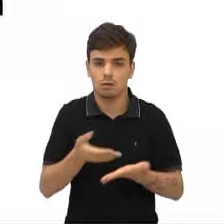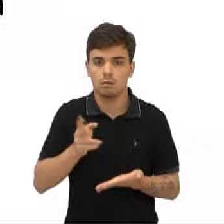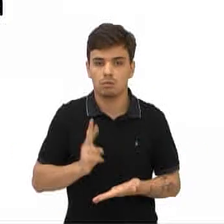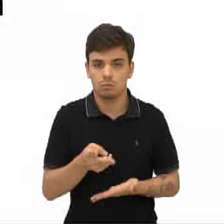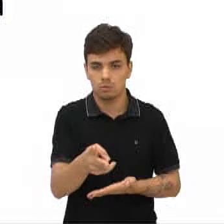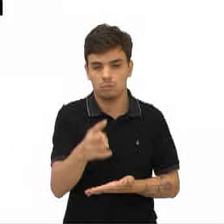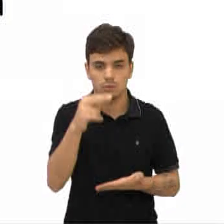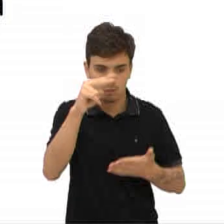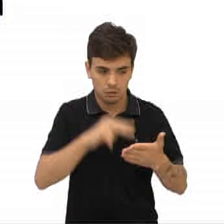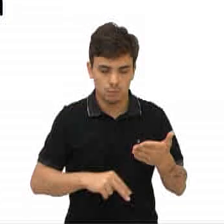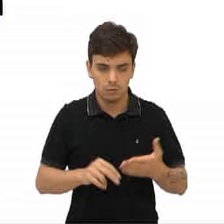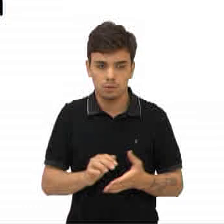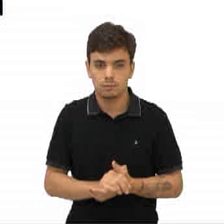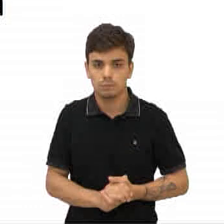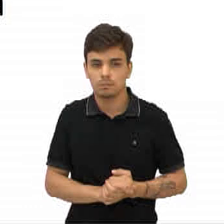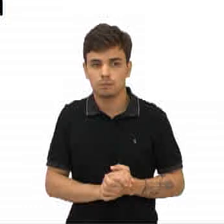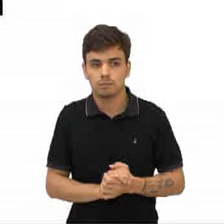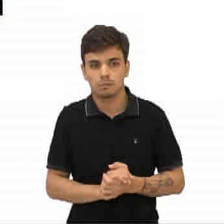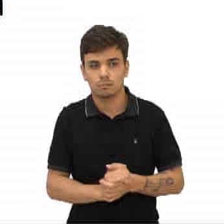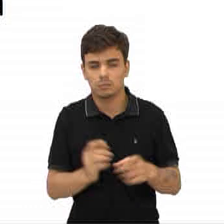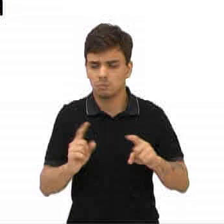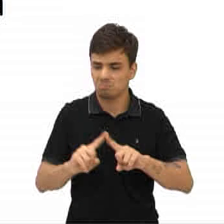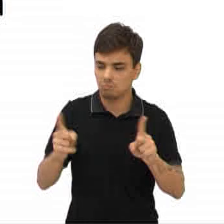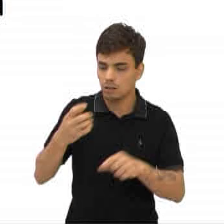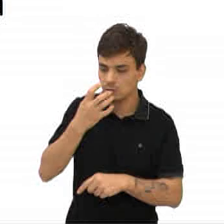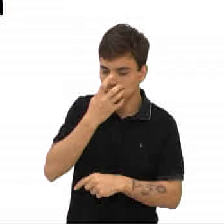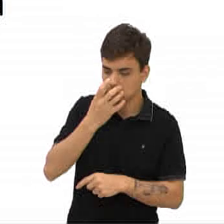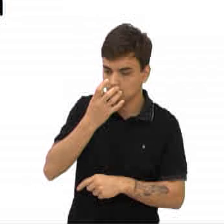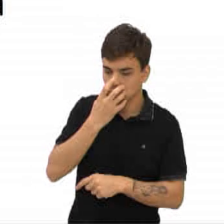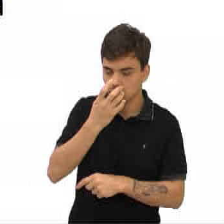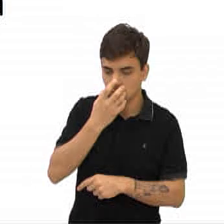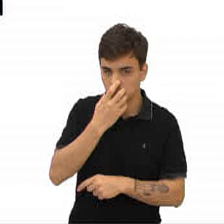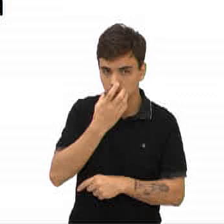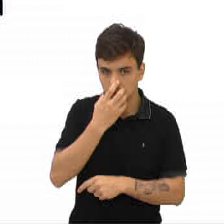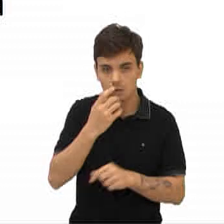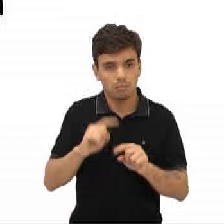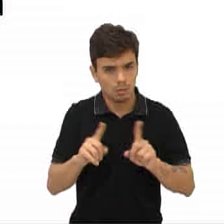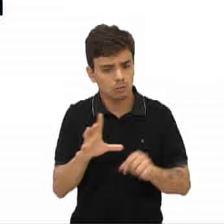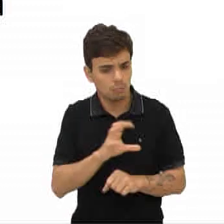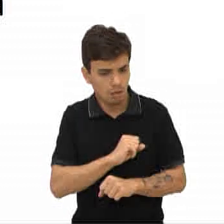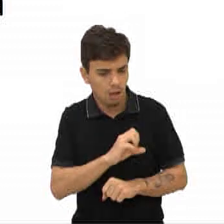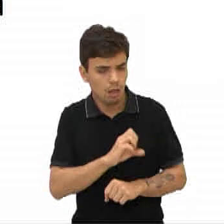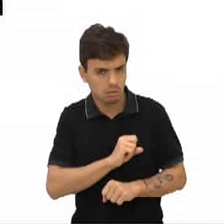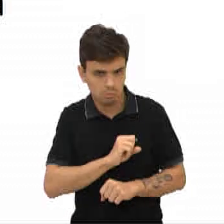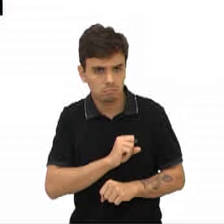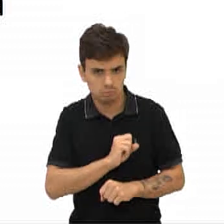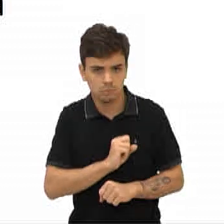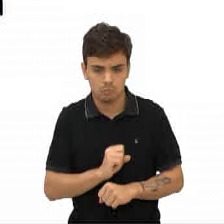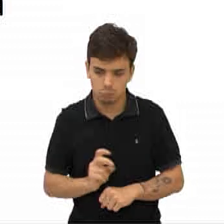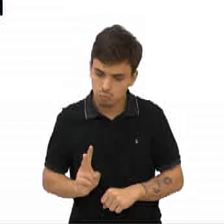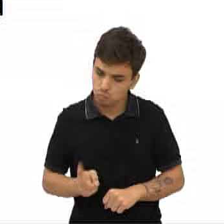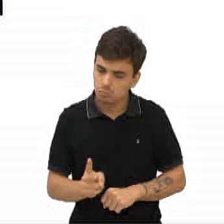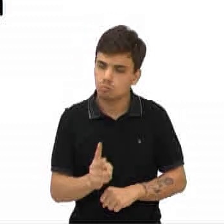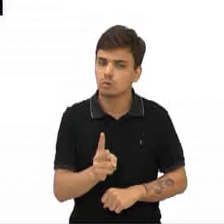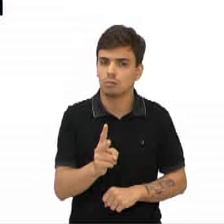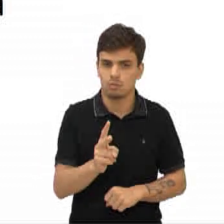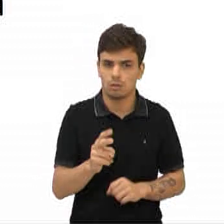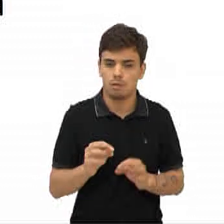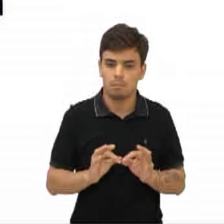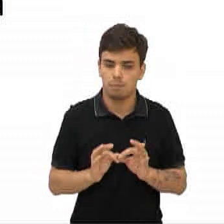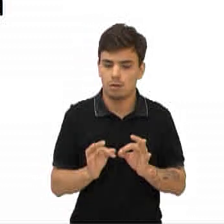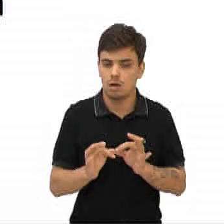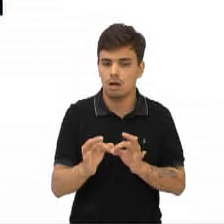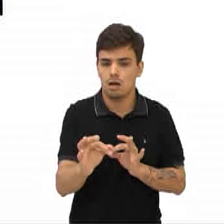leitura? Mas cães, mesmo os mais amados, avançam no tempo com passos